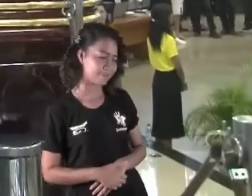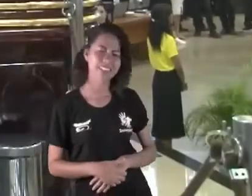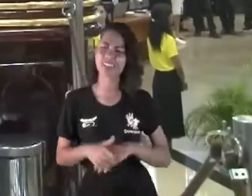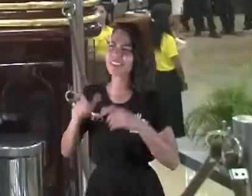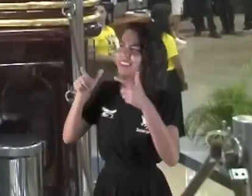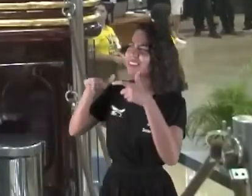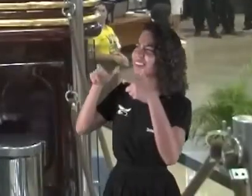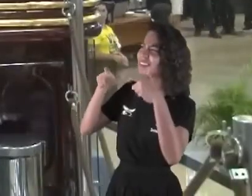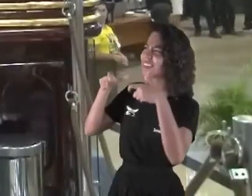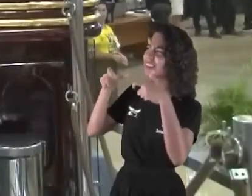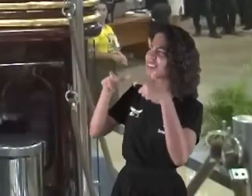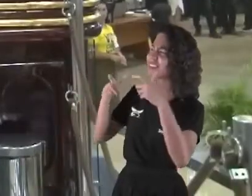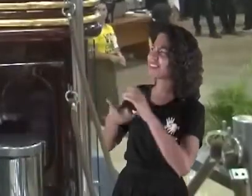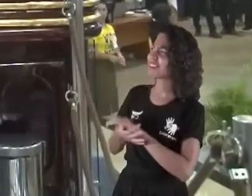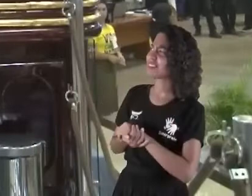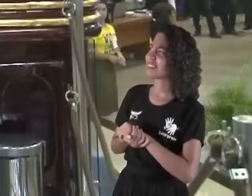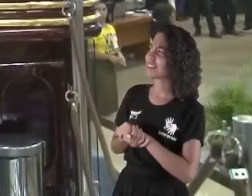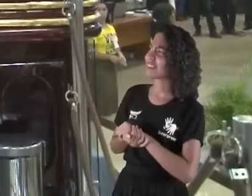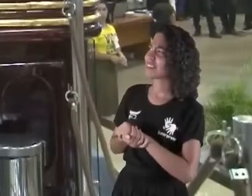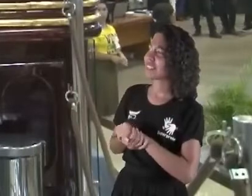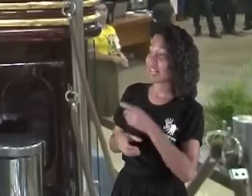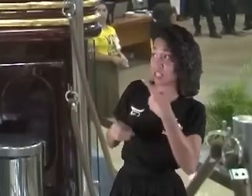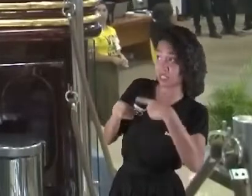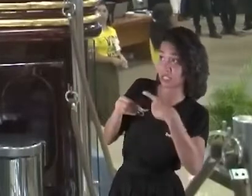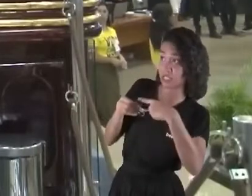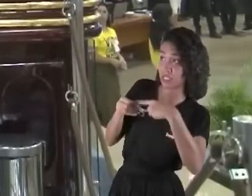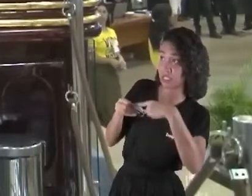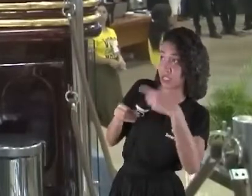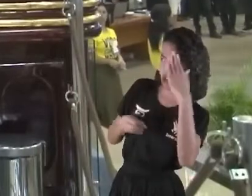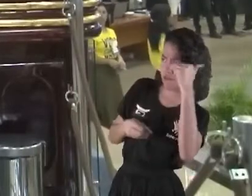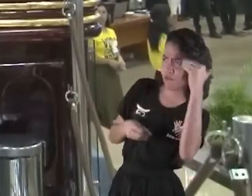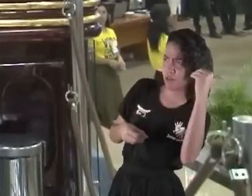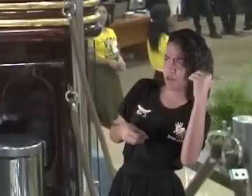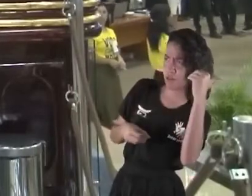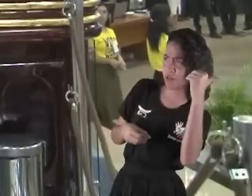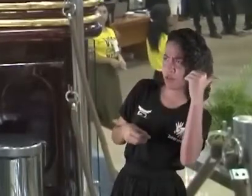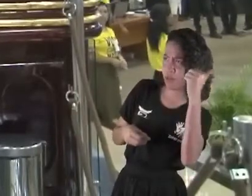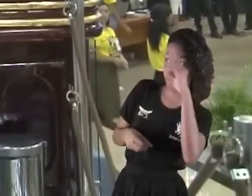Onde? Na capital? Não.